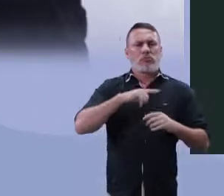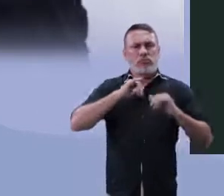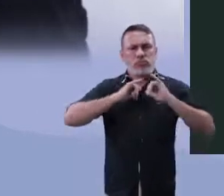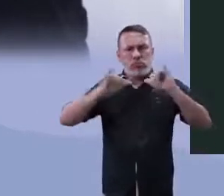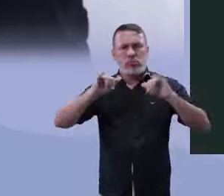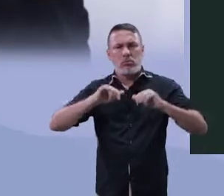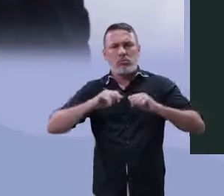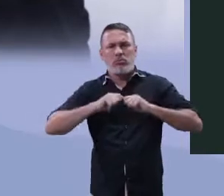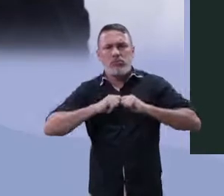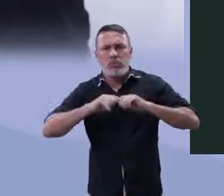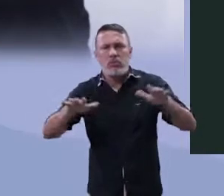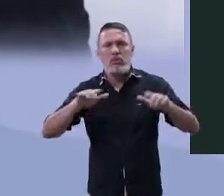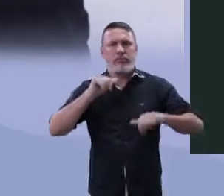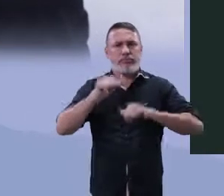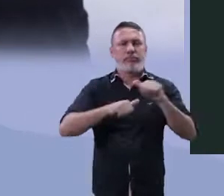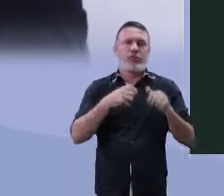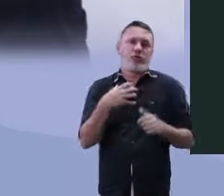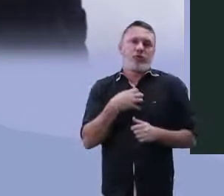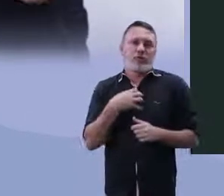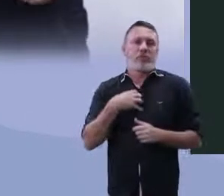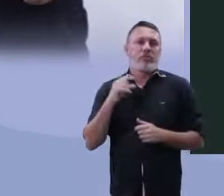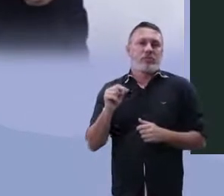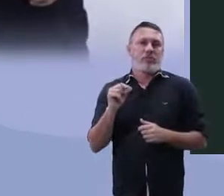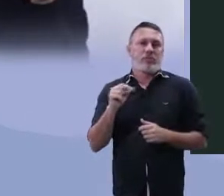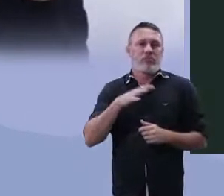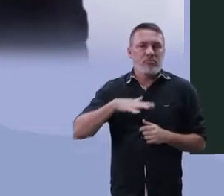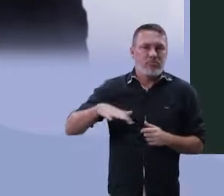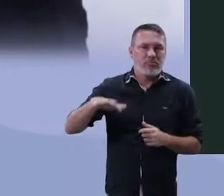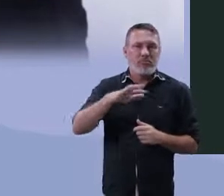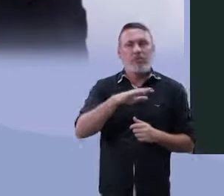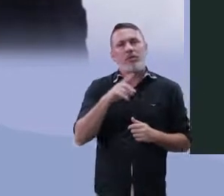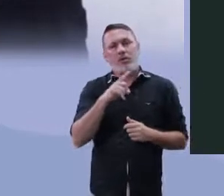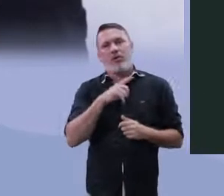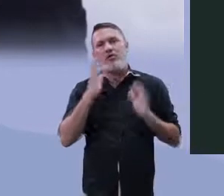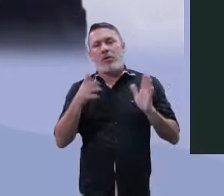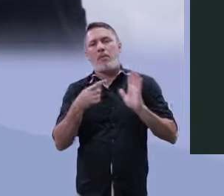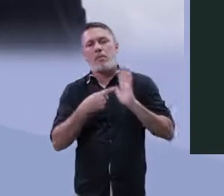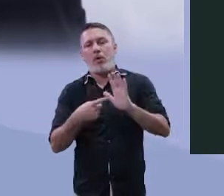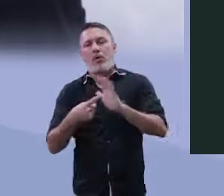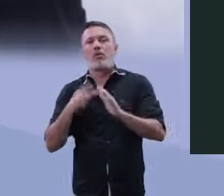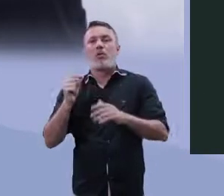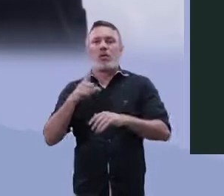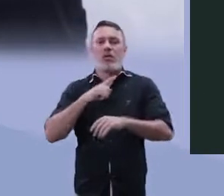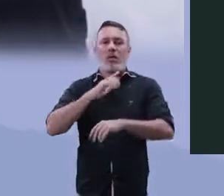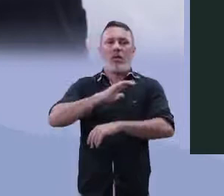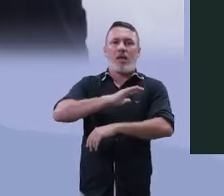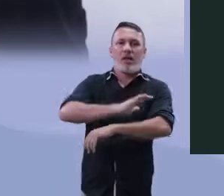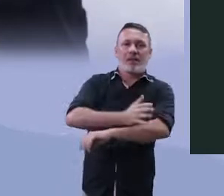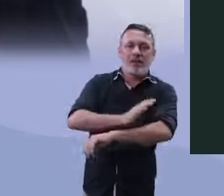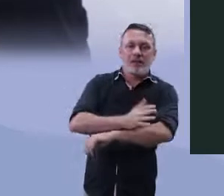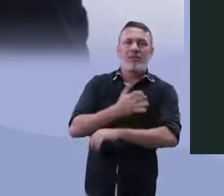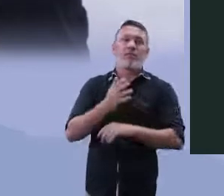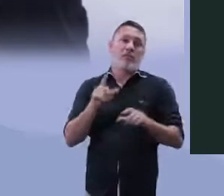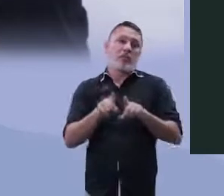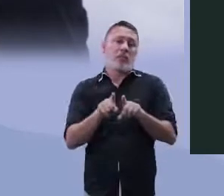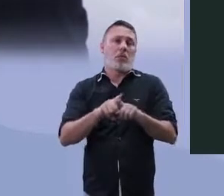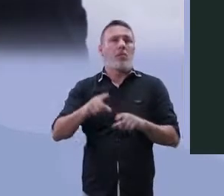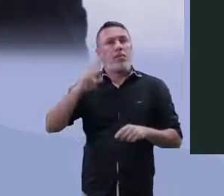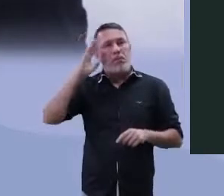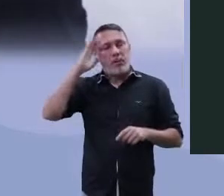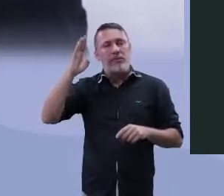pelo mundo inteiro. Né? Então, isso é um aspecto que está apontando para o racismo